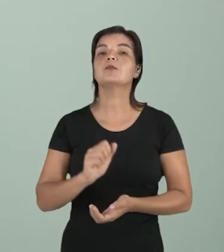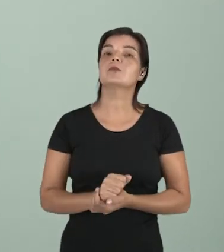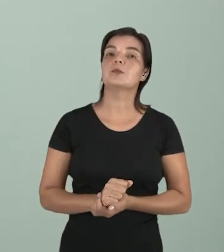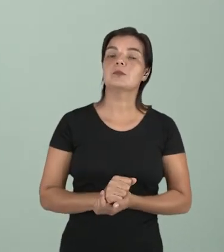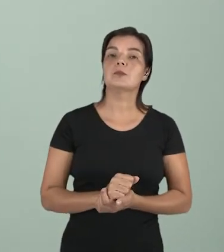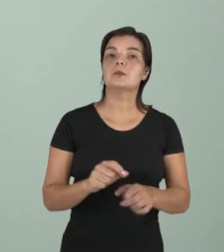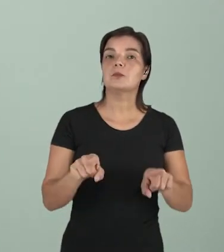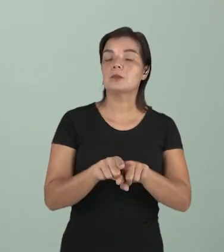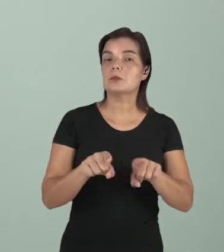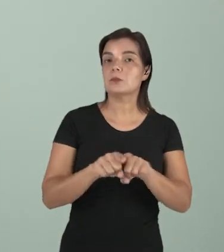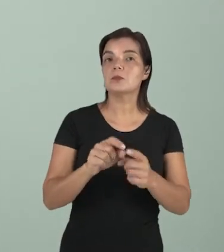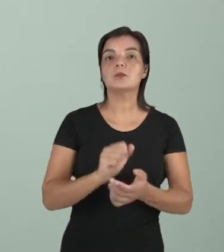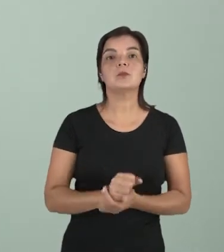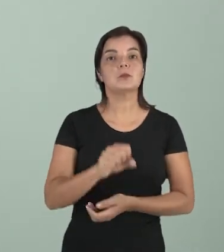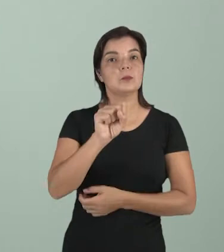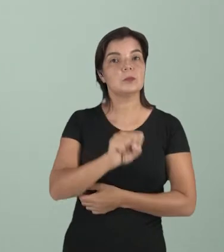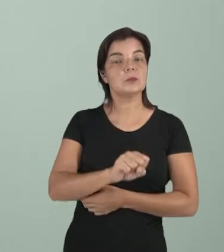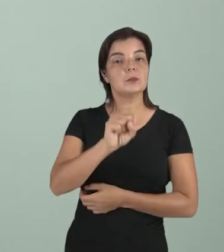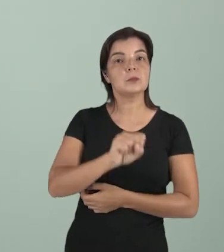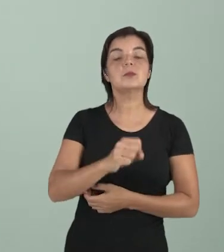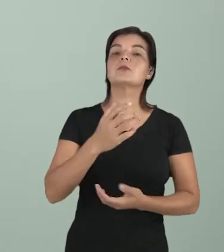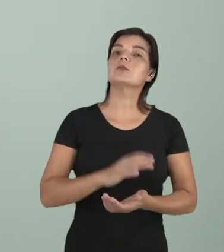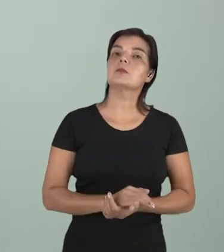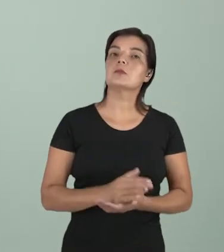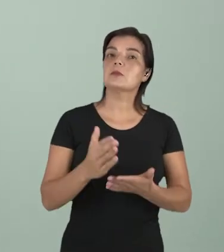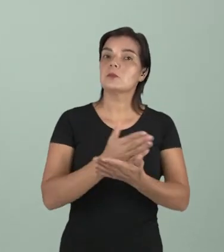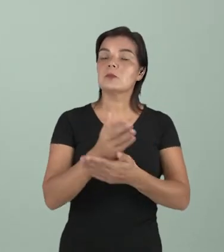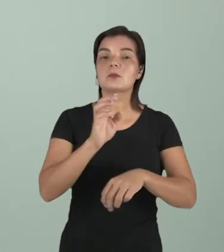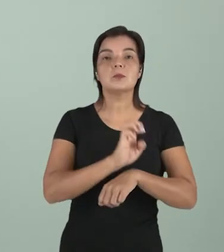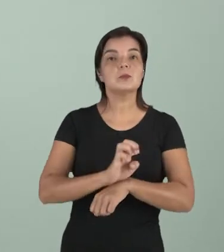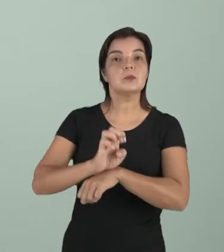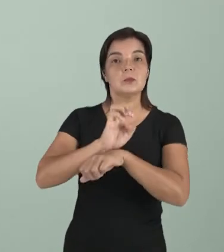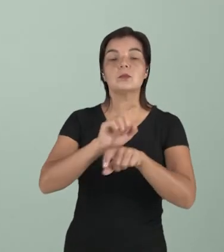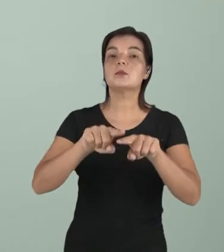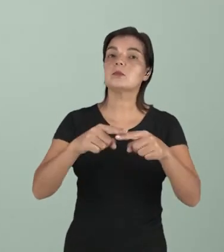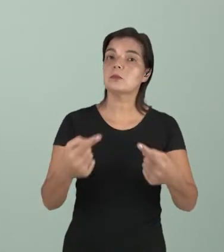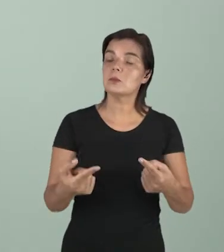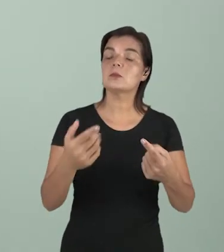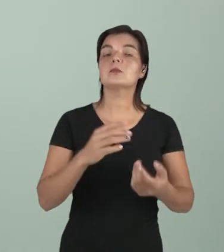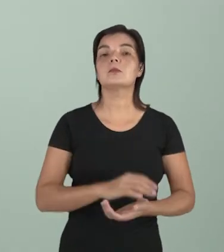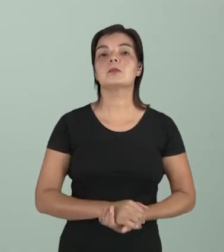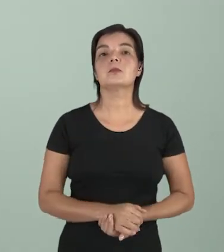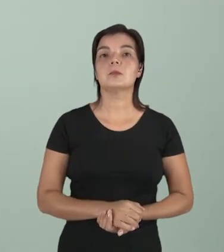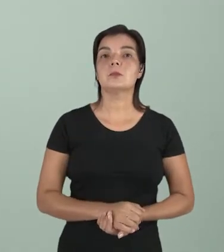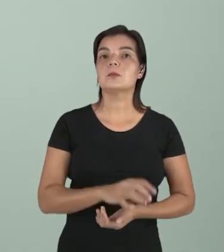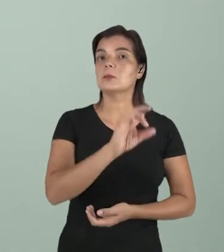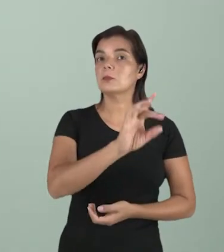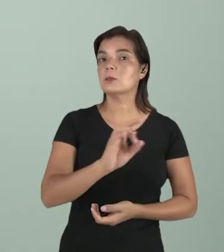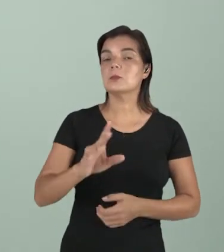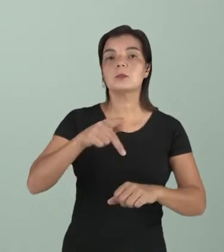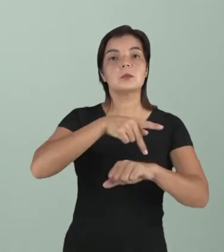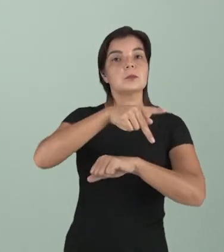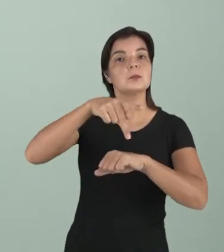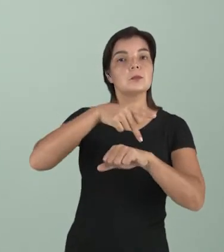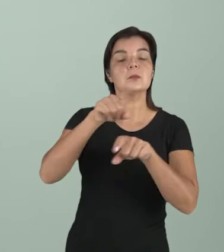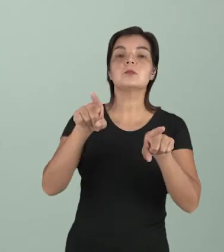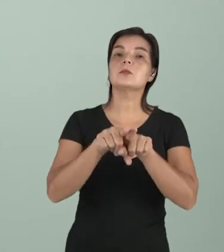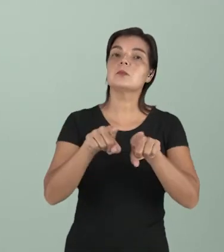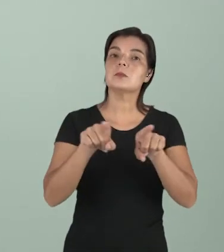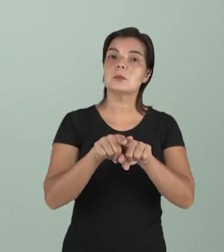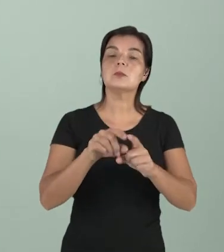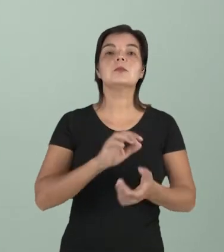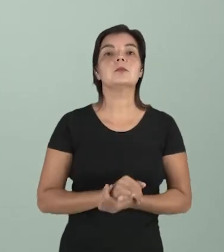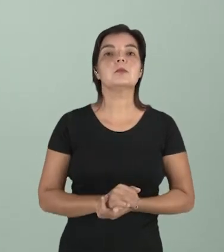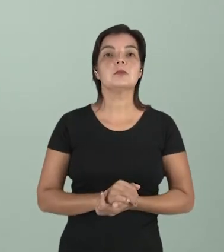vamos falar também da região sul, né? Alguns estados da região sul. Então, cada país ele possui, digamos